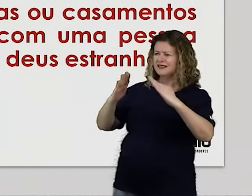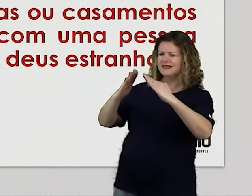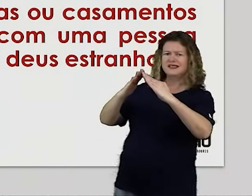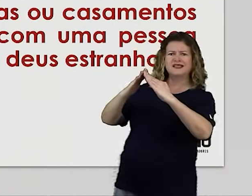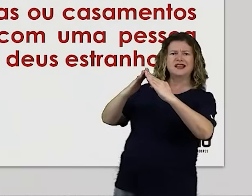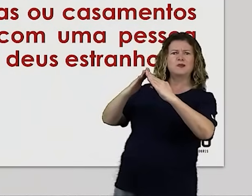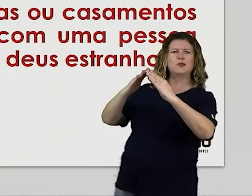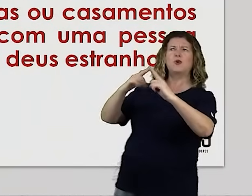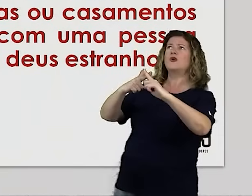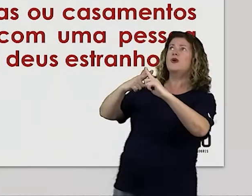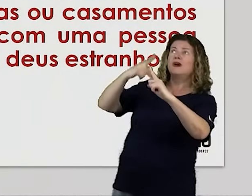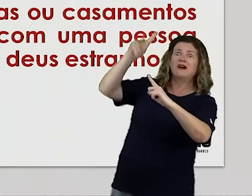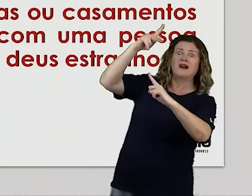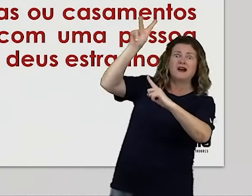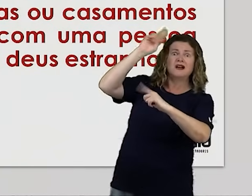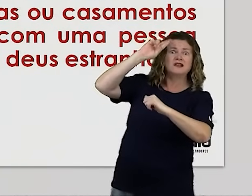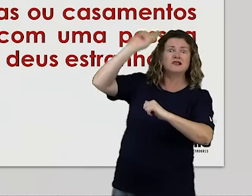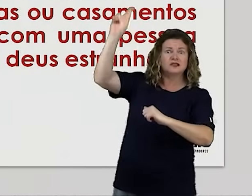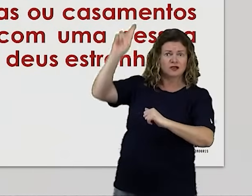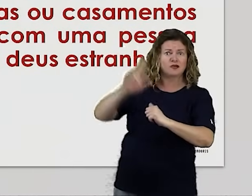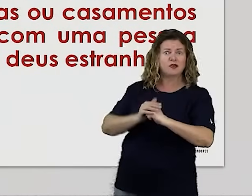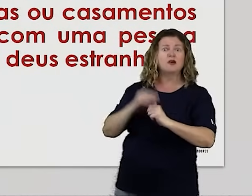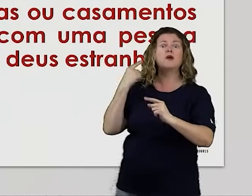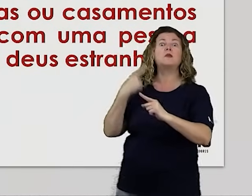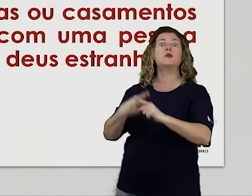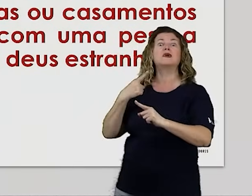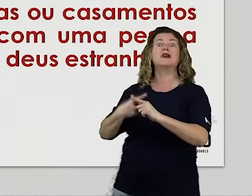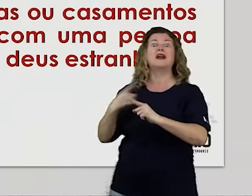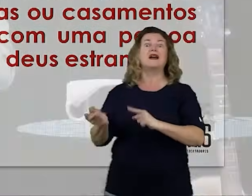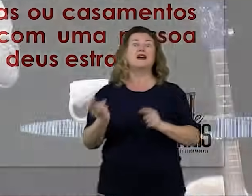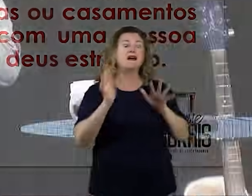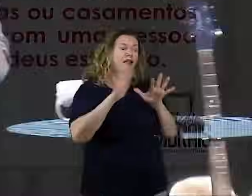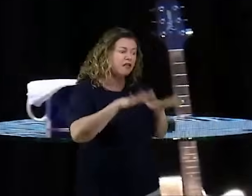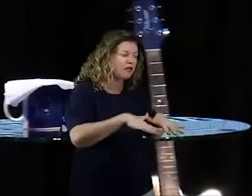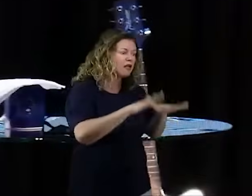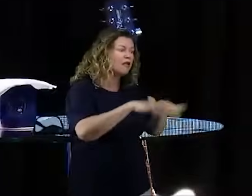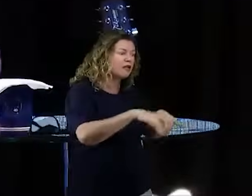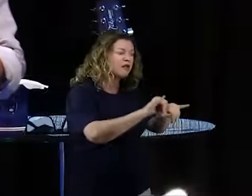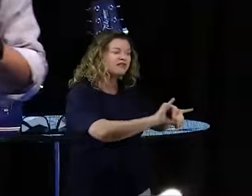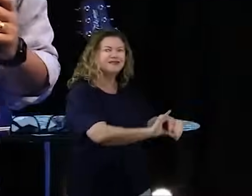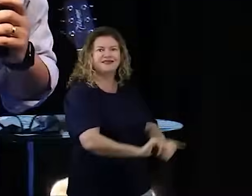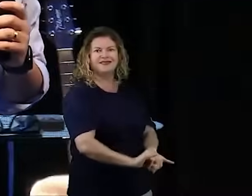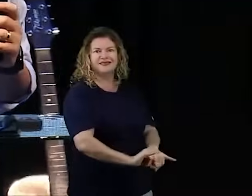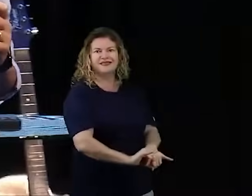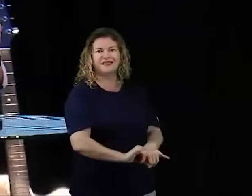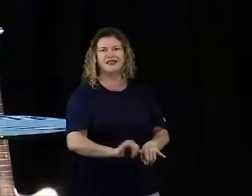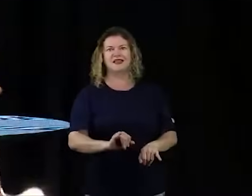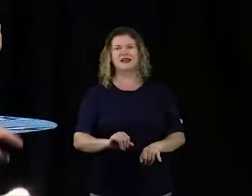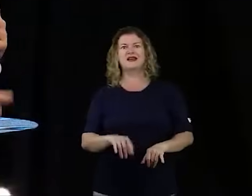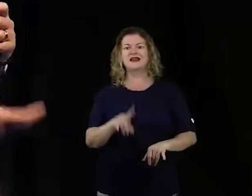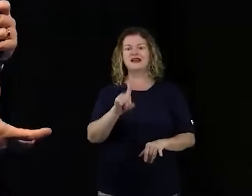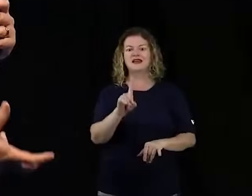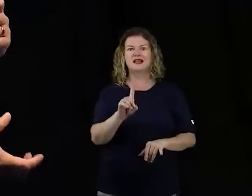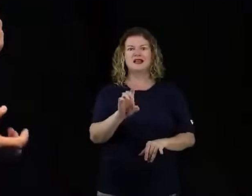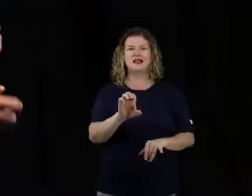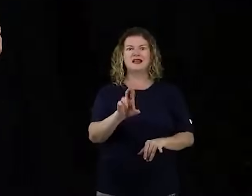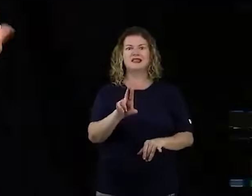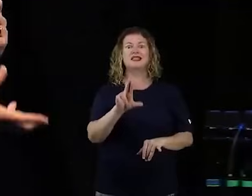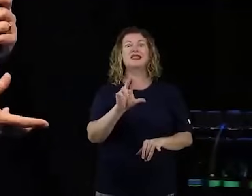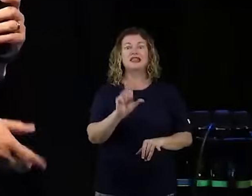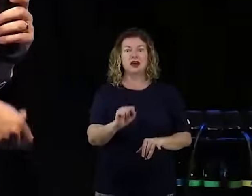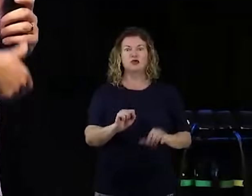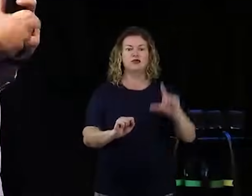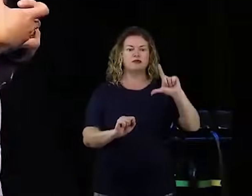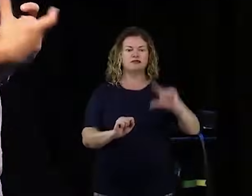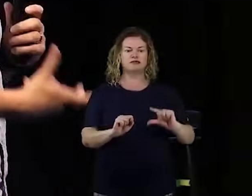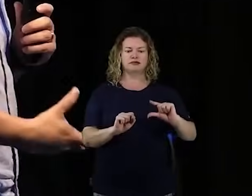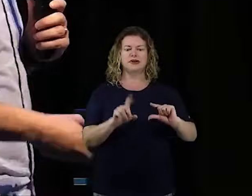letra minúscula tá tratando de uma entidade mesmo de Um ser espiritual de um falso Deus